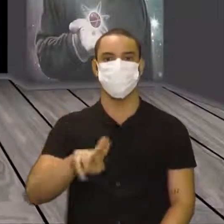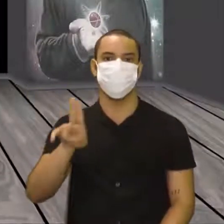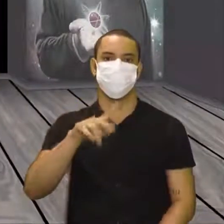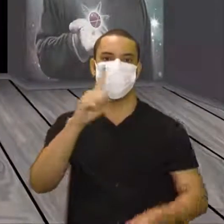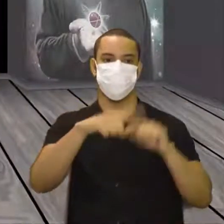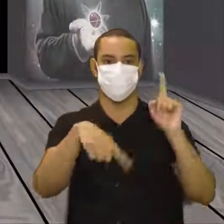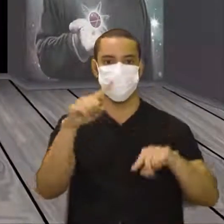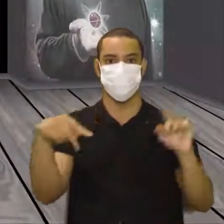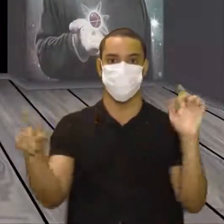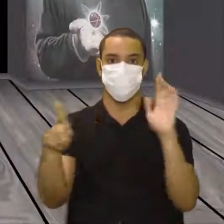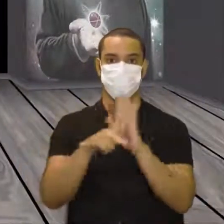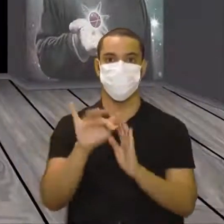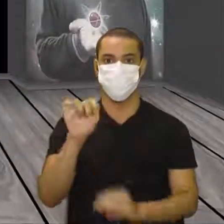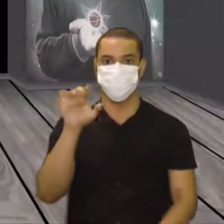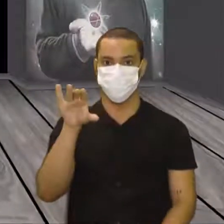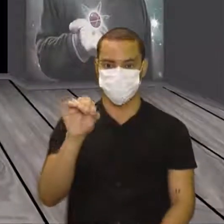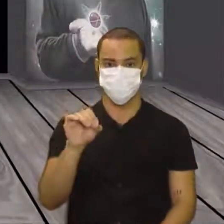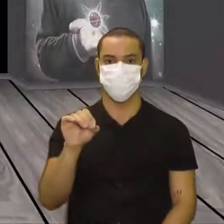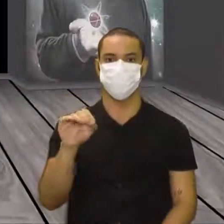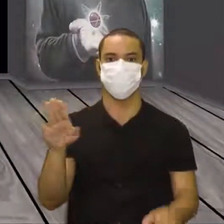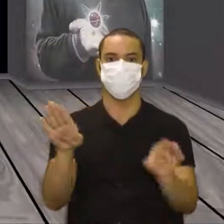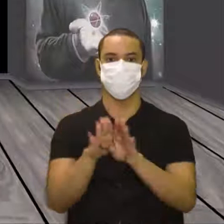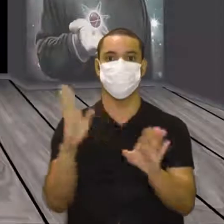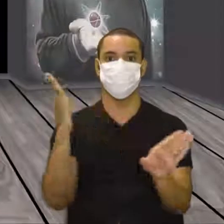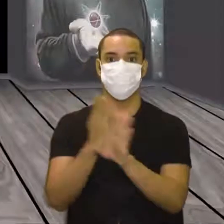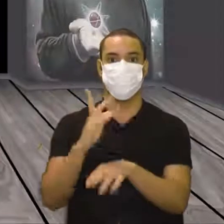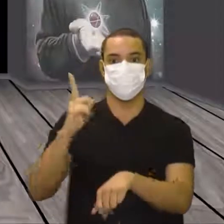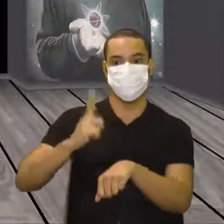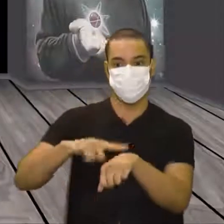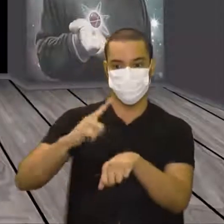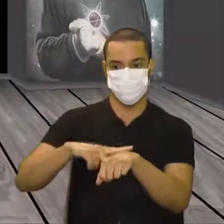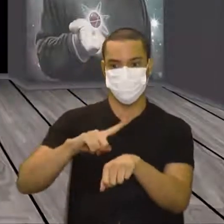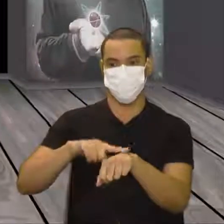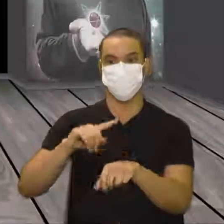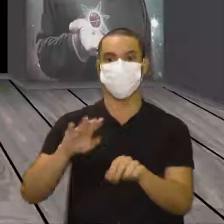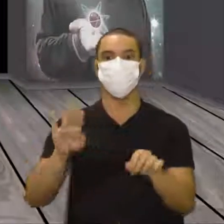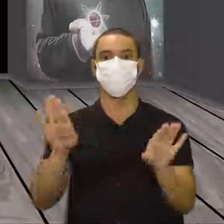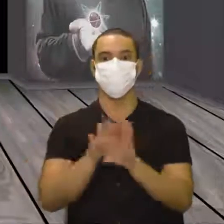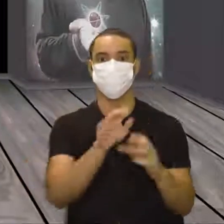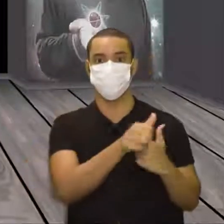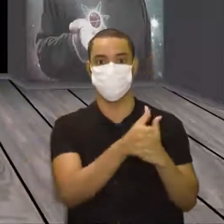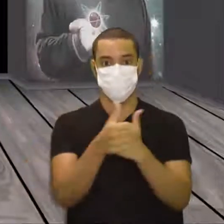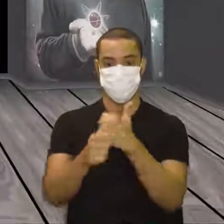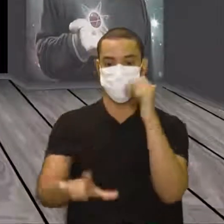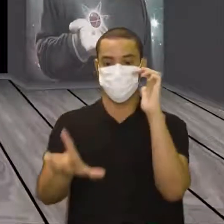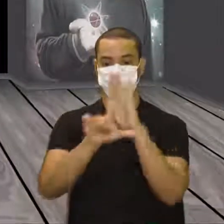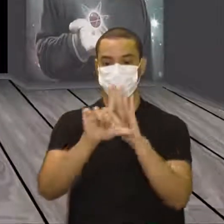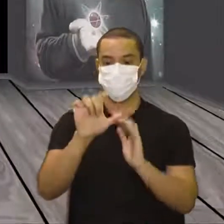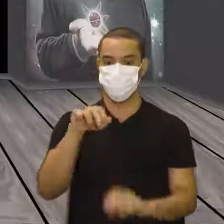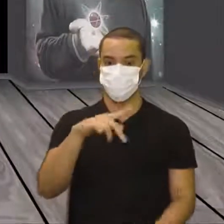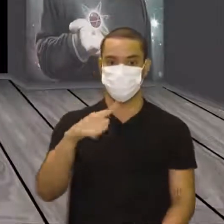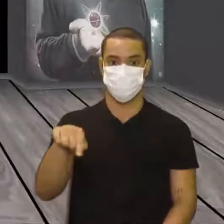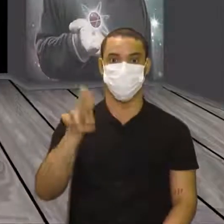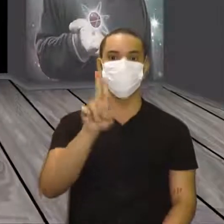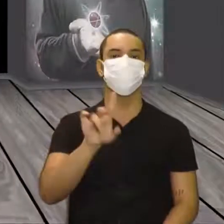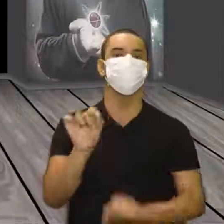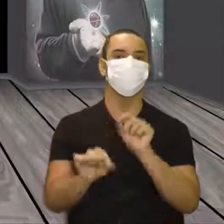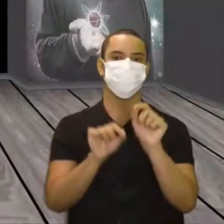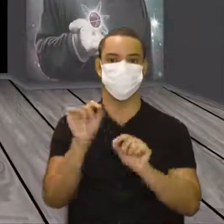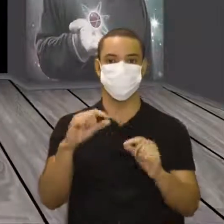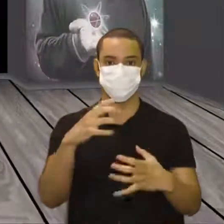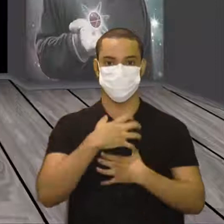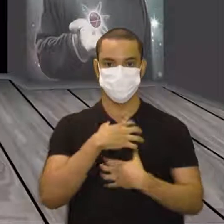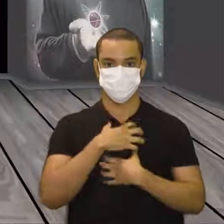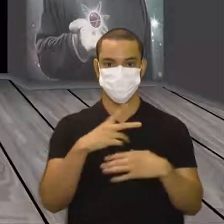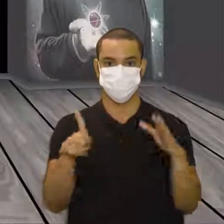variação do fluxo do campo, né, pelo tempo. E nós vimos que a lei de Lenz, ela veio justamente trabalhar o quê? O